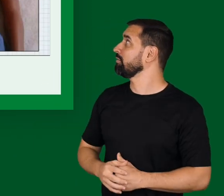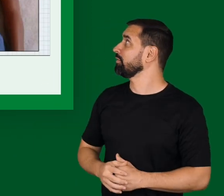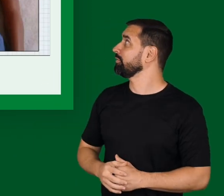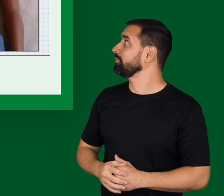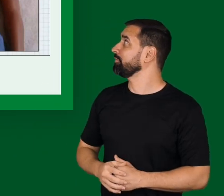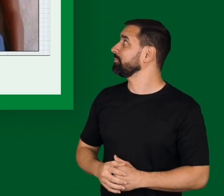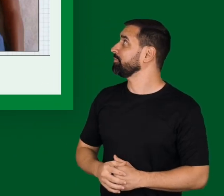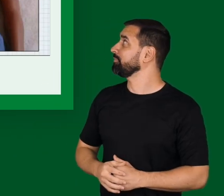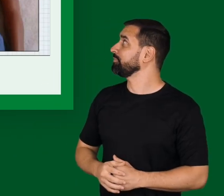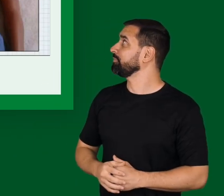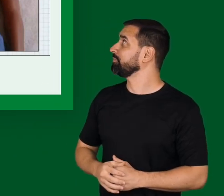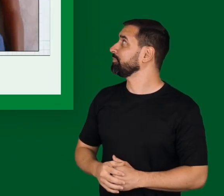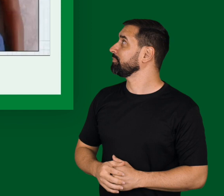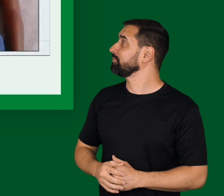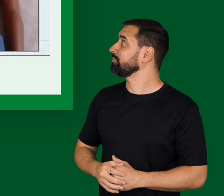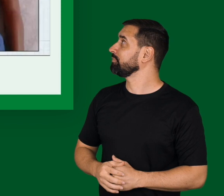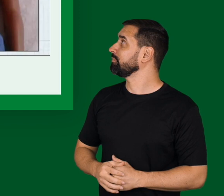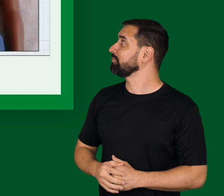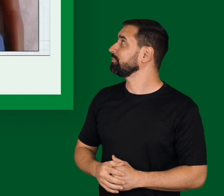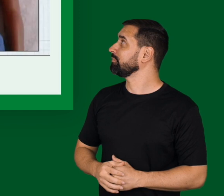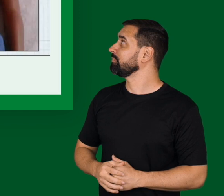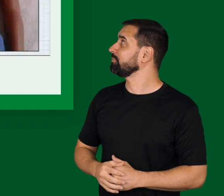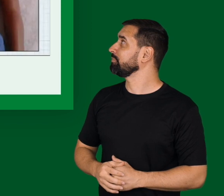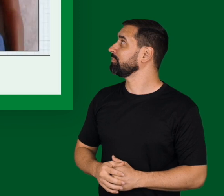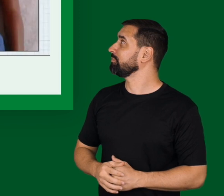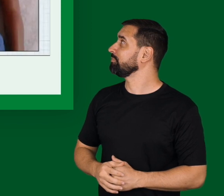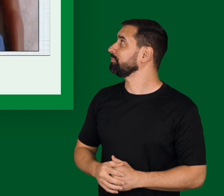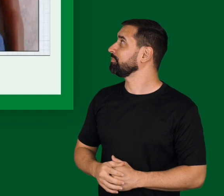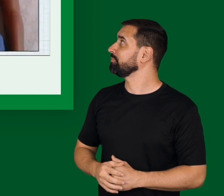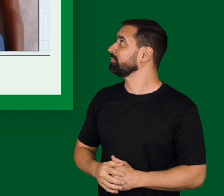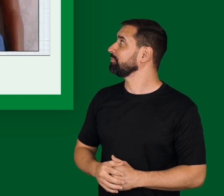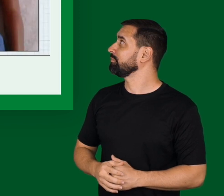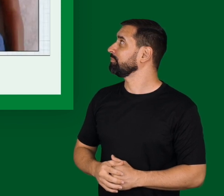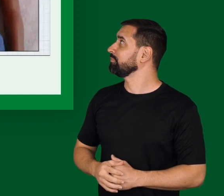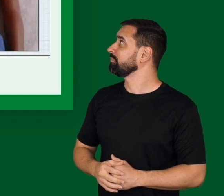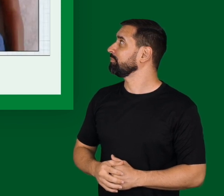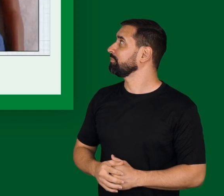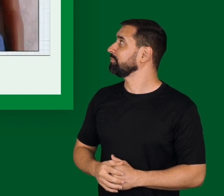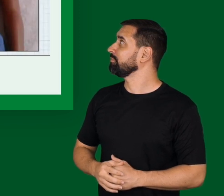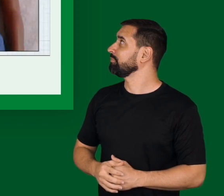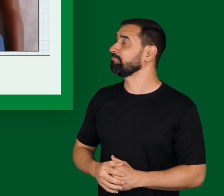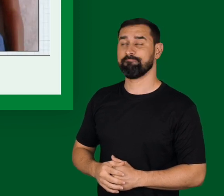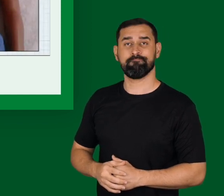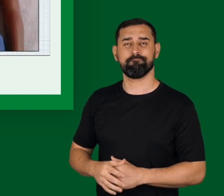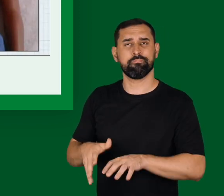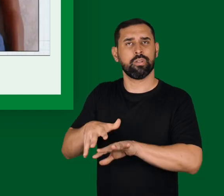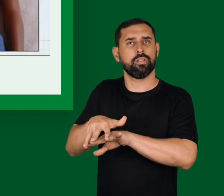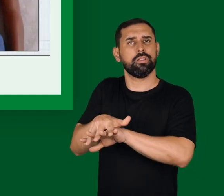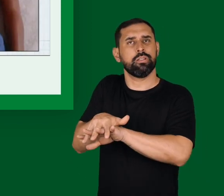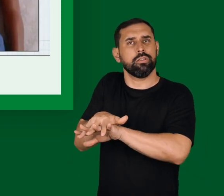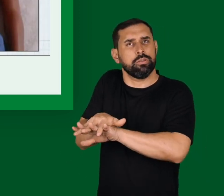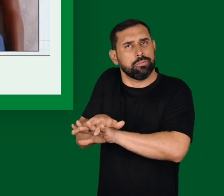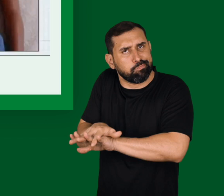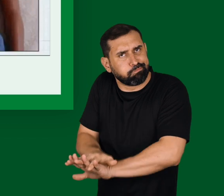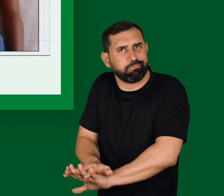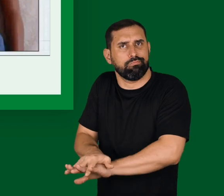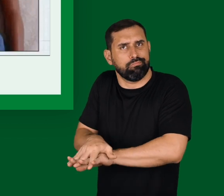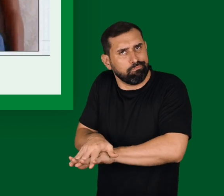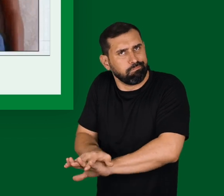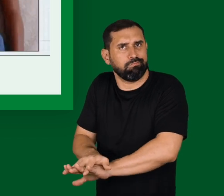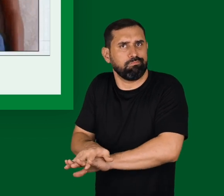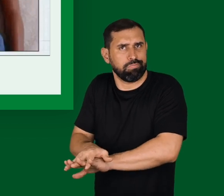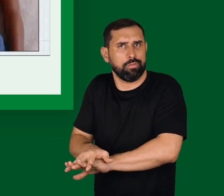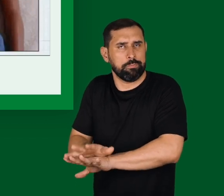fazer a reanimação nessa posição usando 2 mãos, tá? Colocando uma mão sobre a outra, né? O